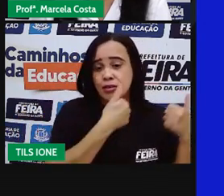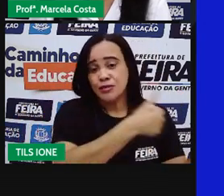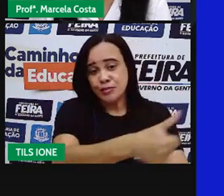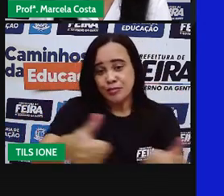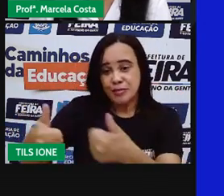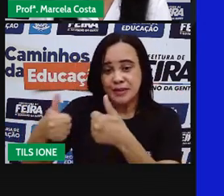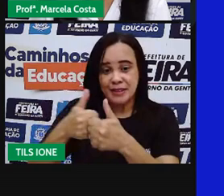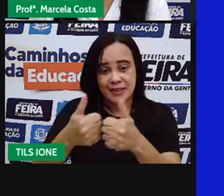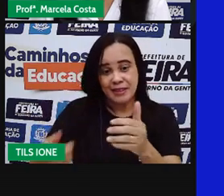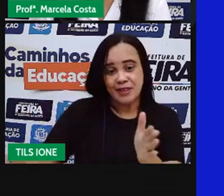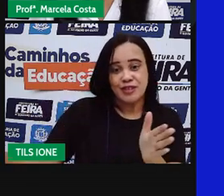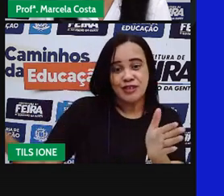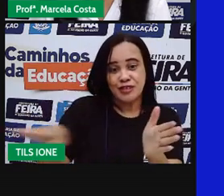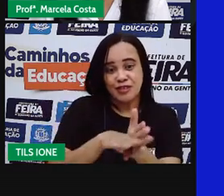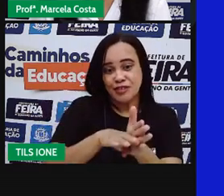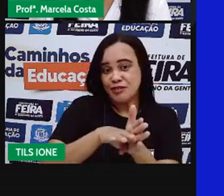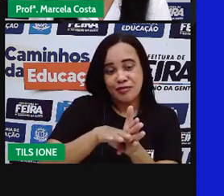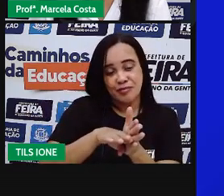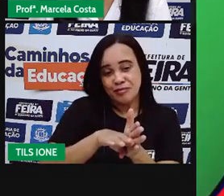Tudo bem chegar em último.